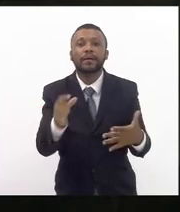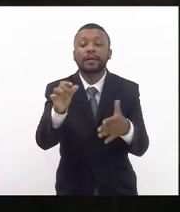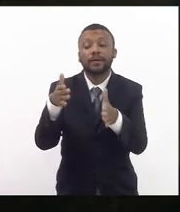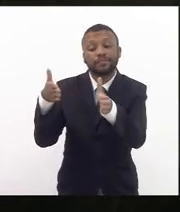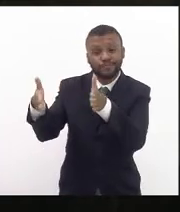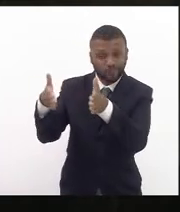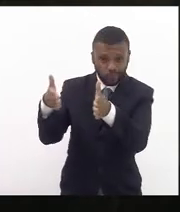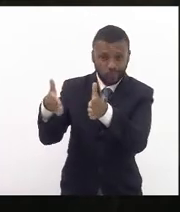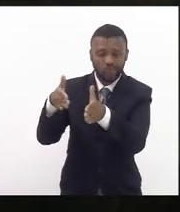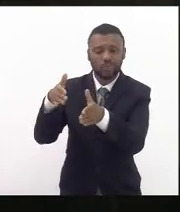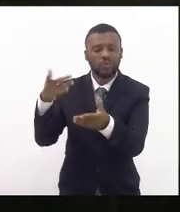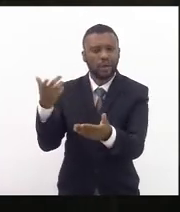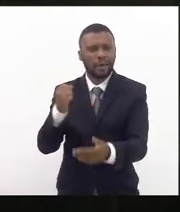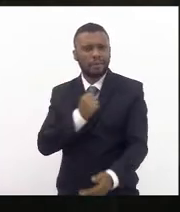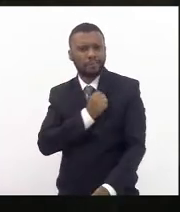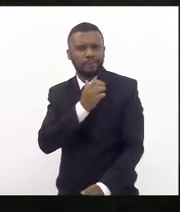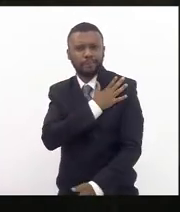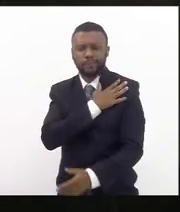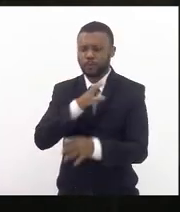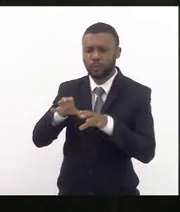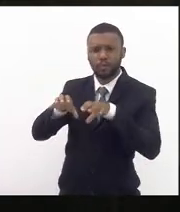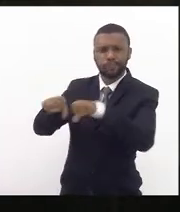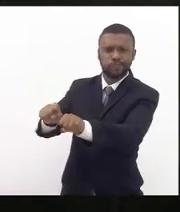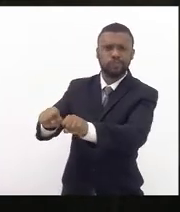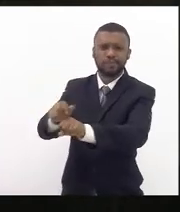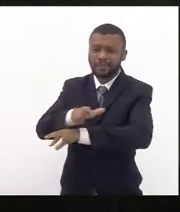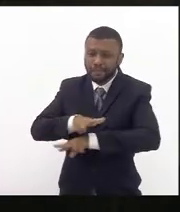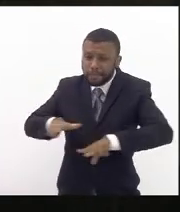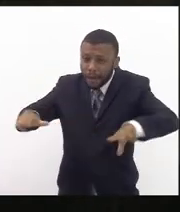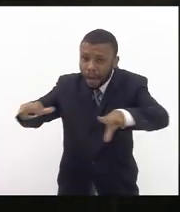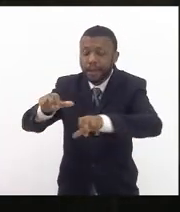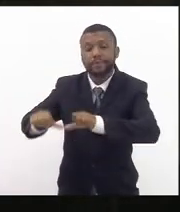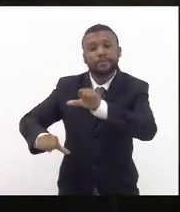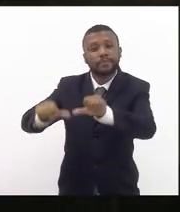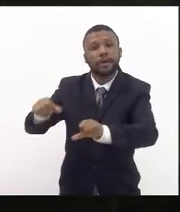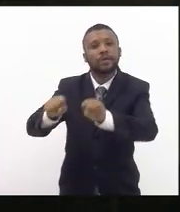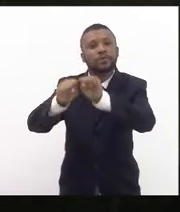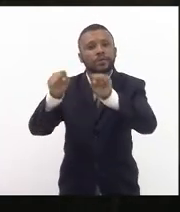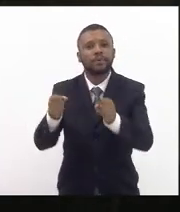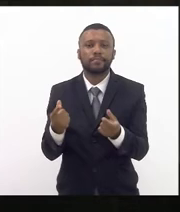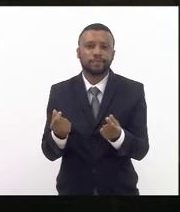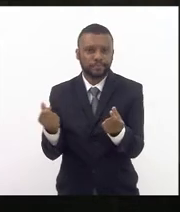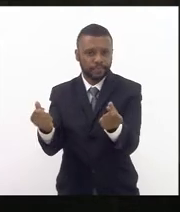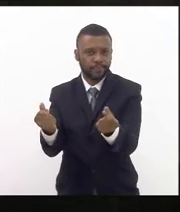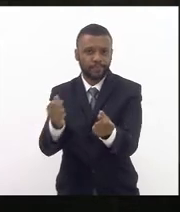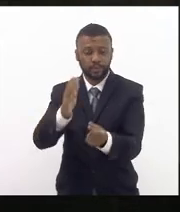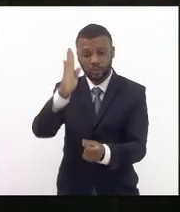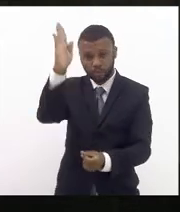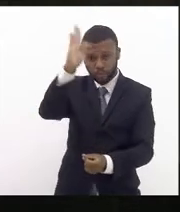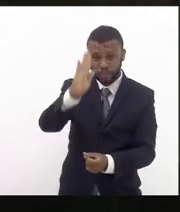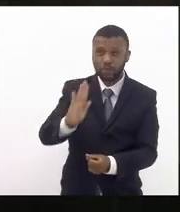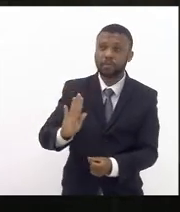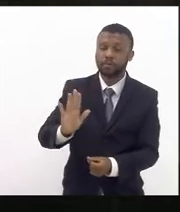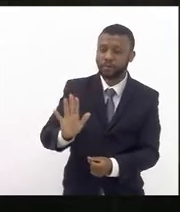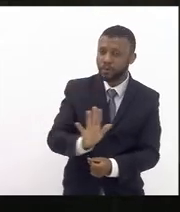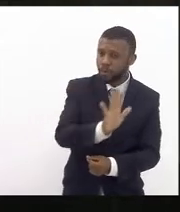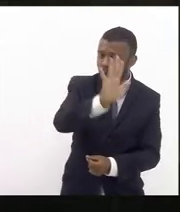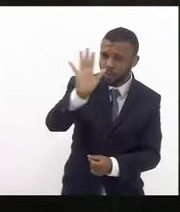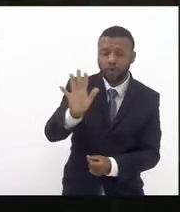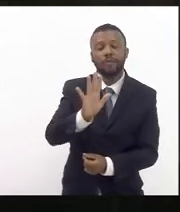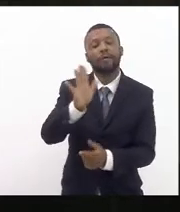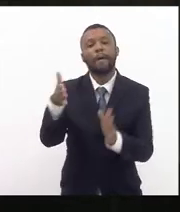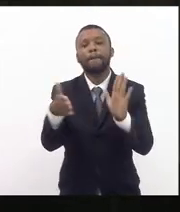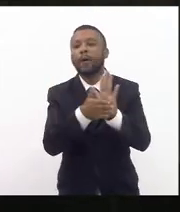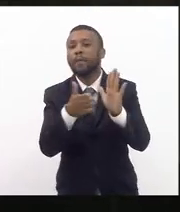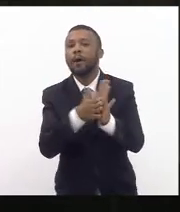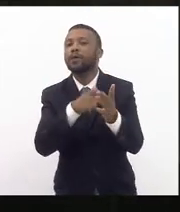de 64, uma série de reformas no sistema financeiro nacional foram propostas